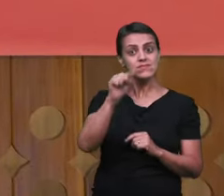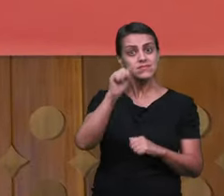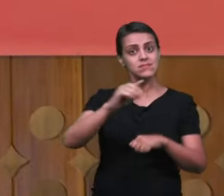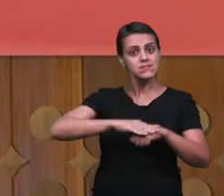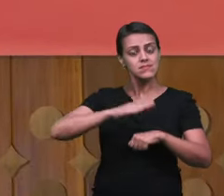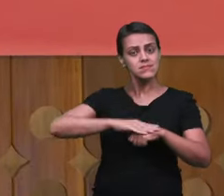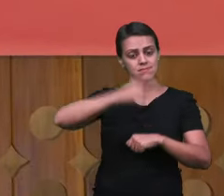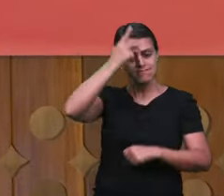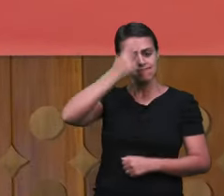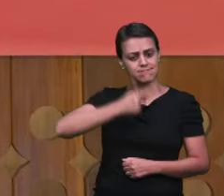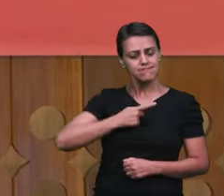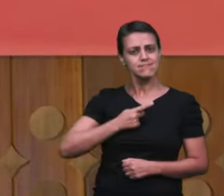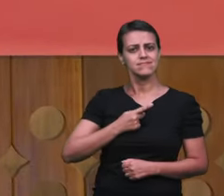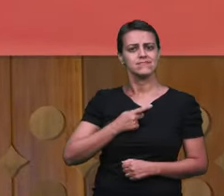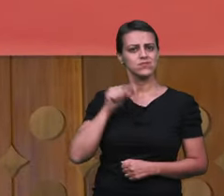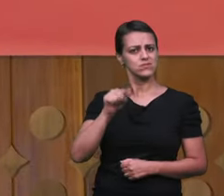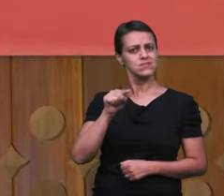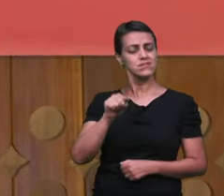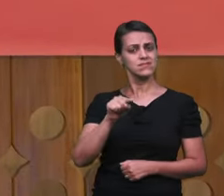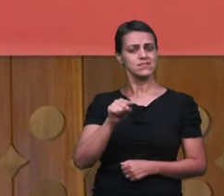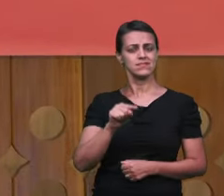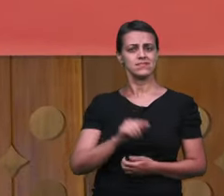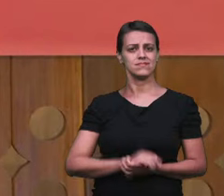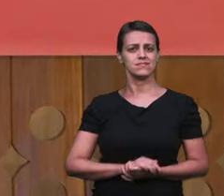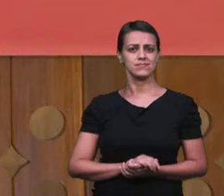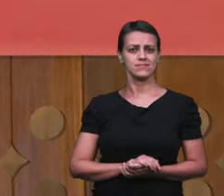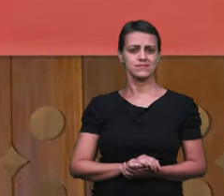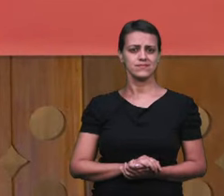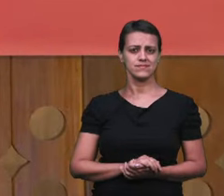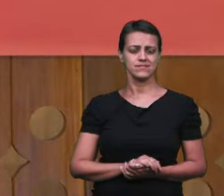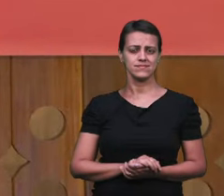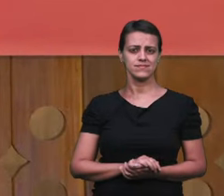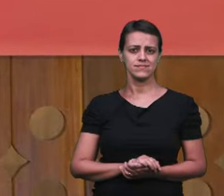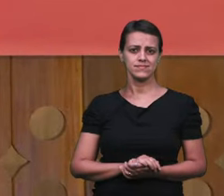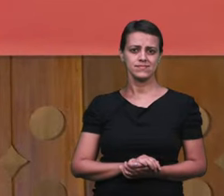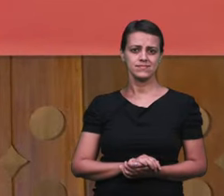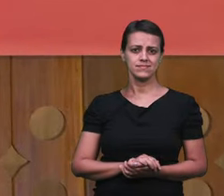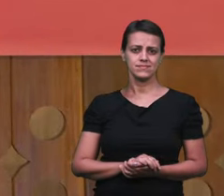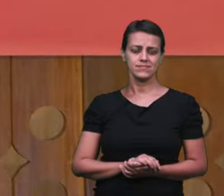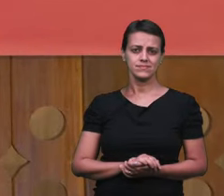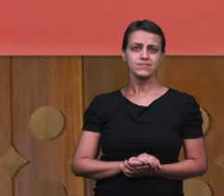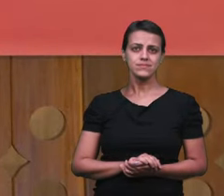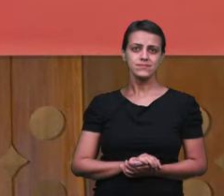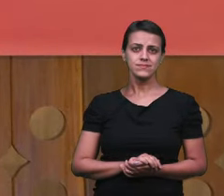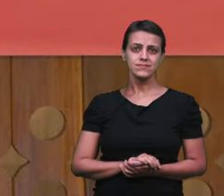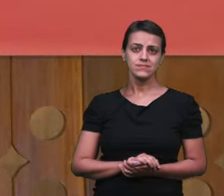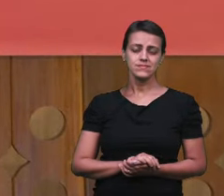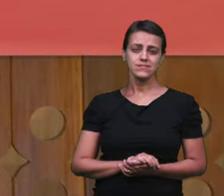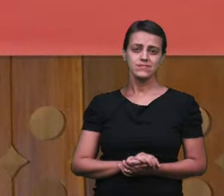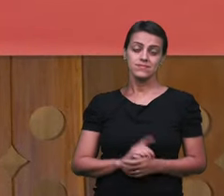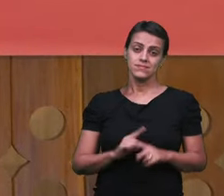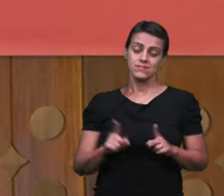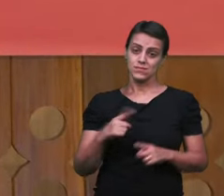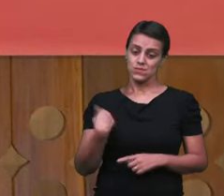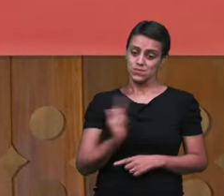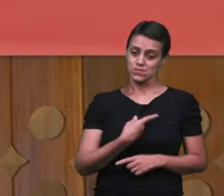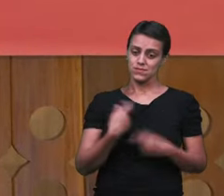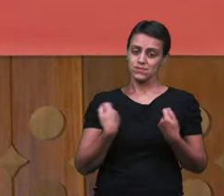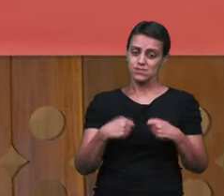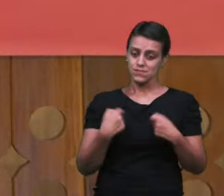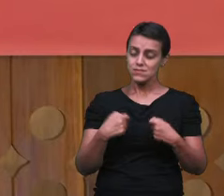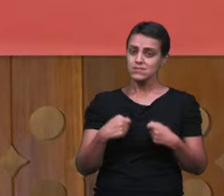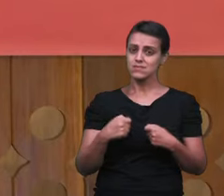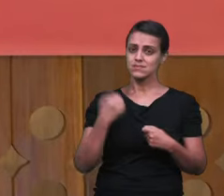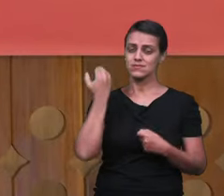mundo incluído. Inclusive, eu. Mas o que nós temos que entender